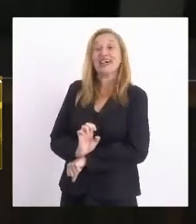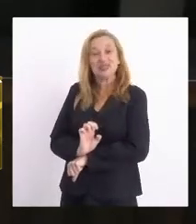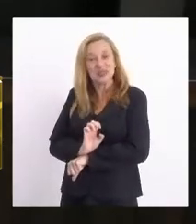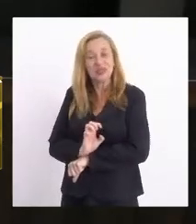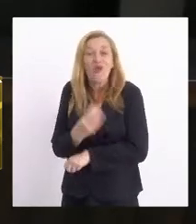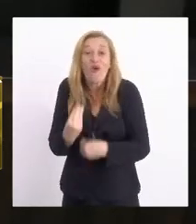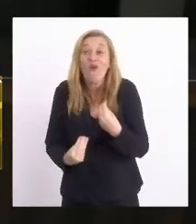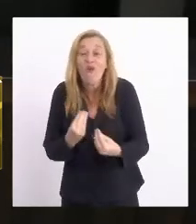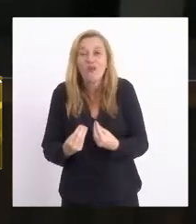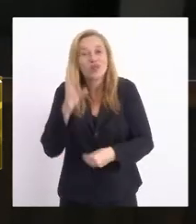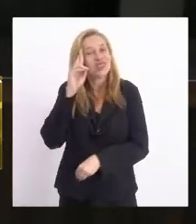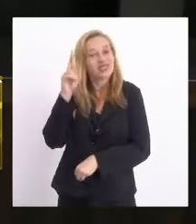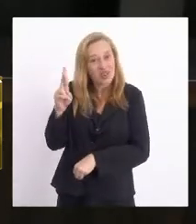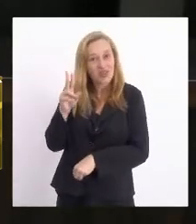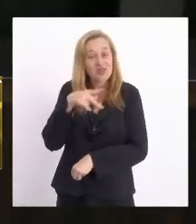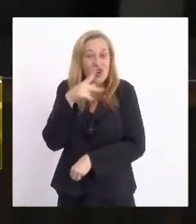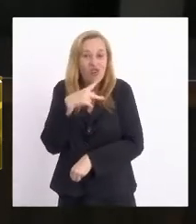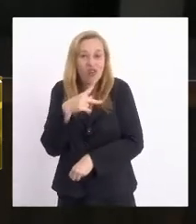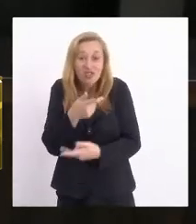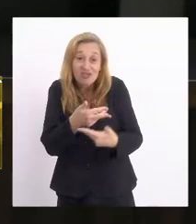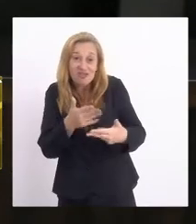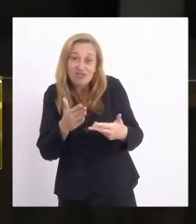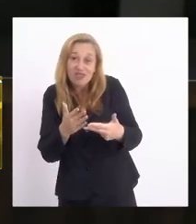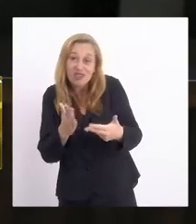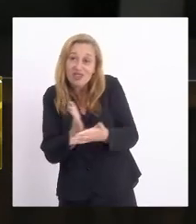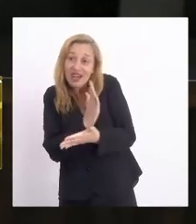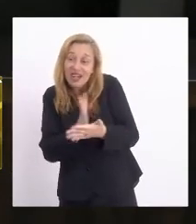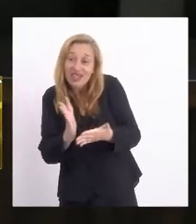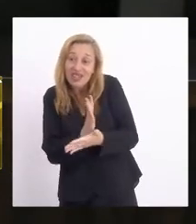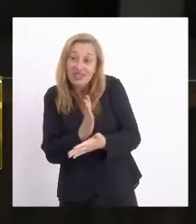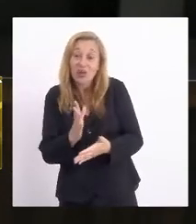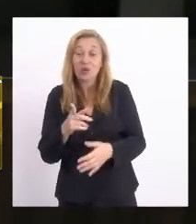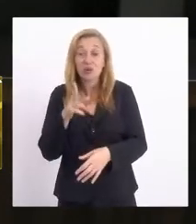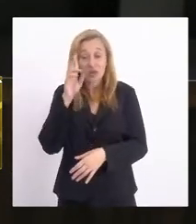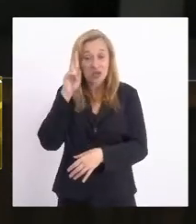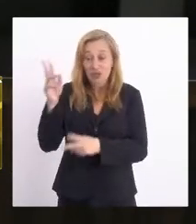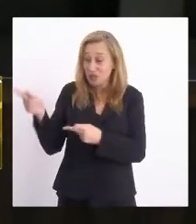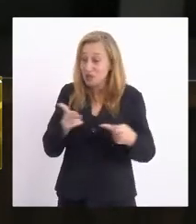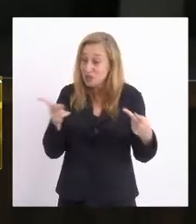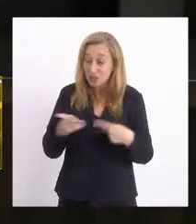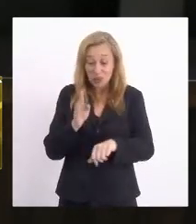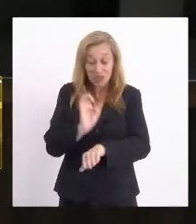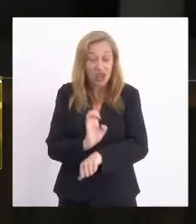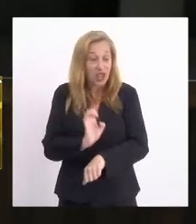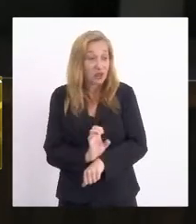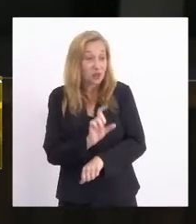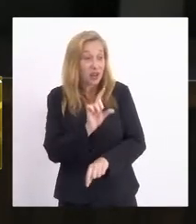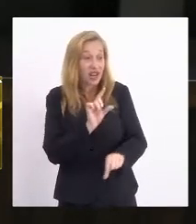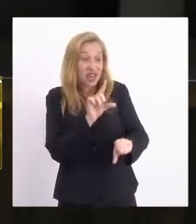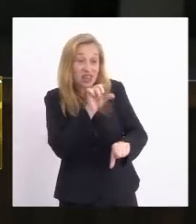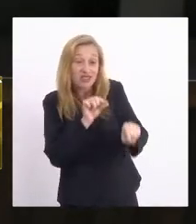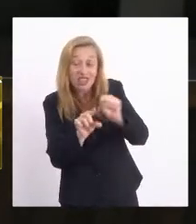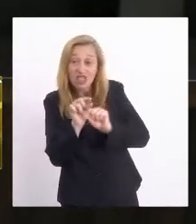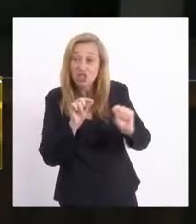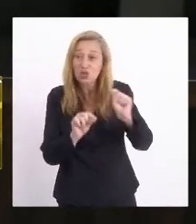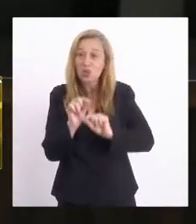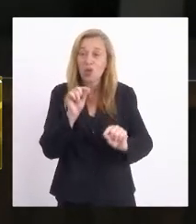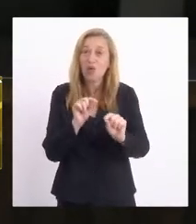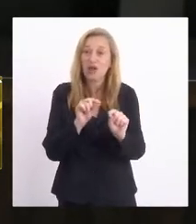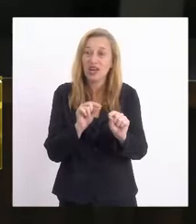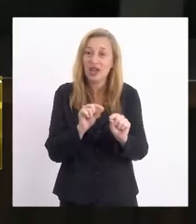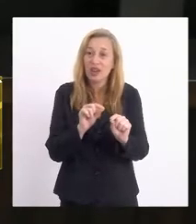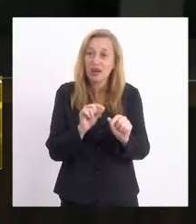como o senhor mesmo disse durante várias vezes o senhor esteve aqui no estado para tomar decisões para fazer aquele